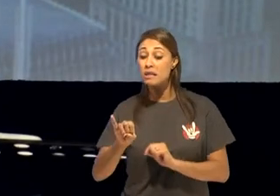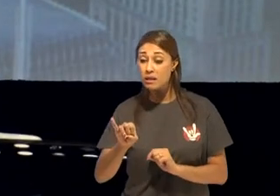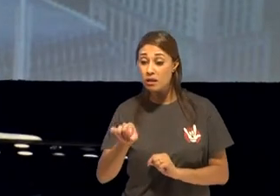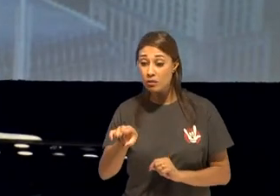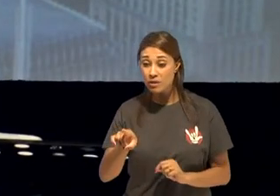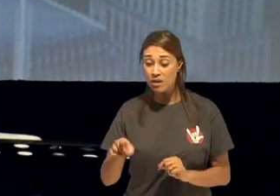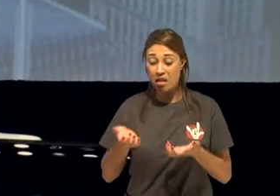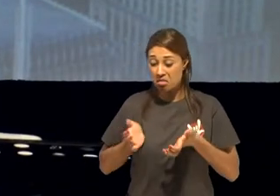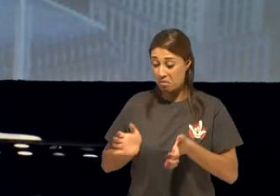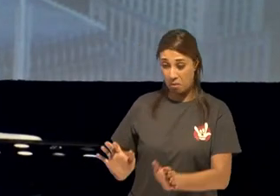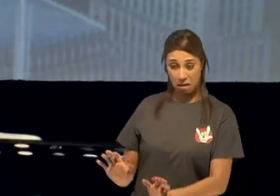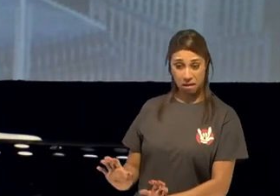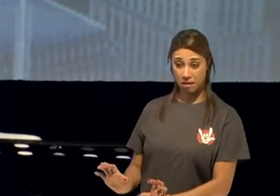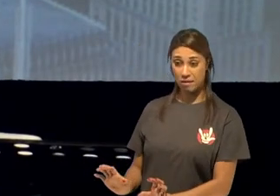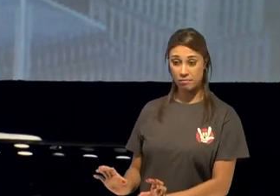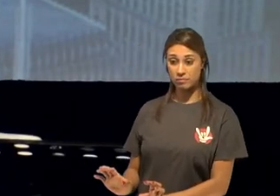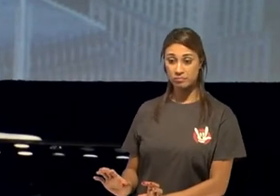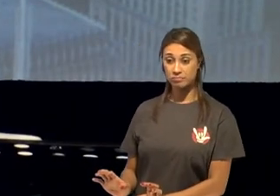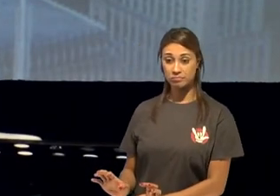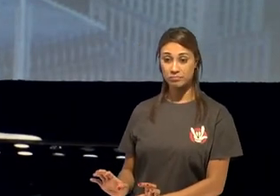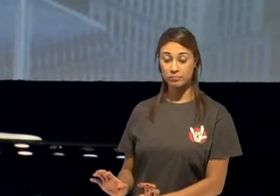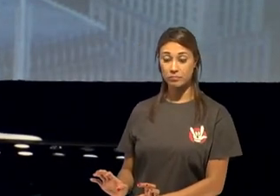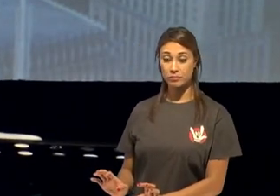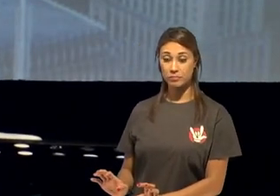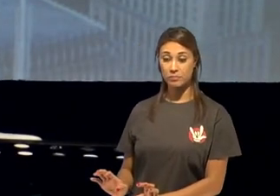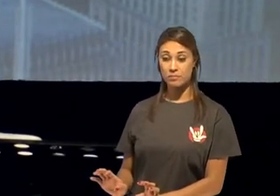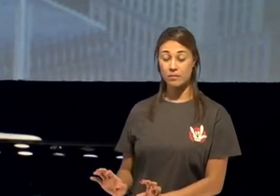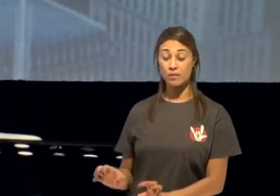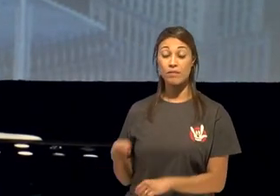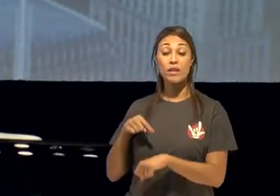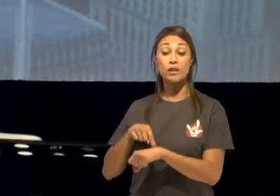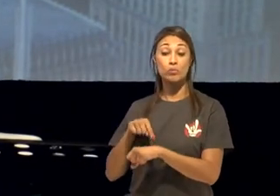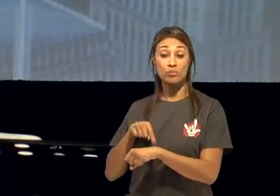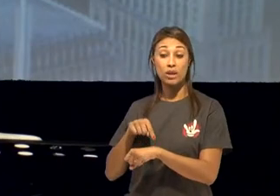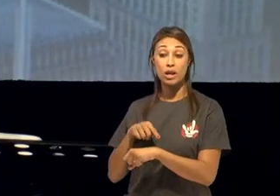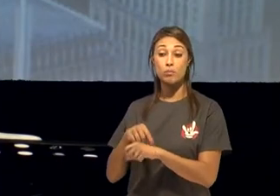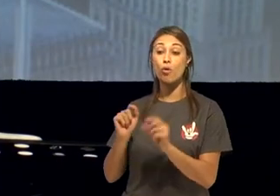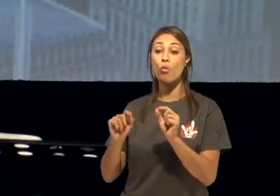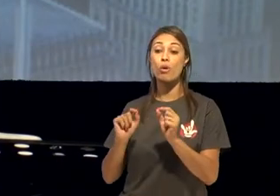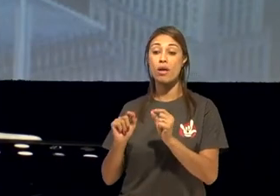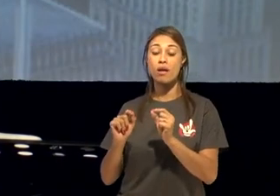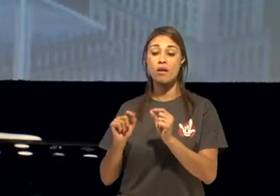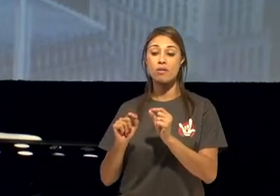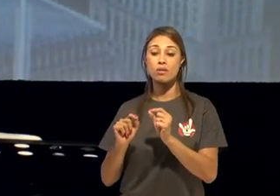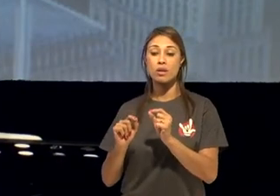nem com Paulo e Barnabé, vai ter que chegar uma hora que vamos ter que sair da cidade.